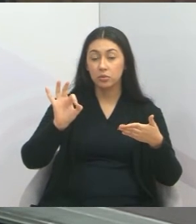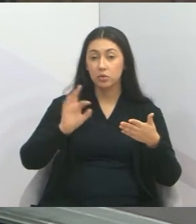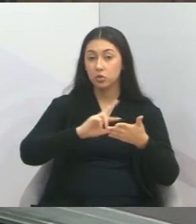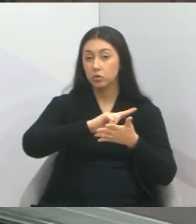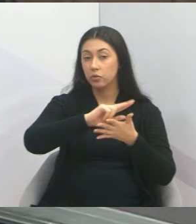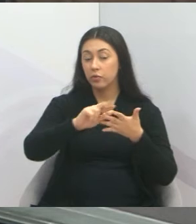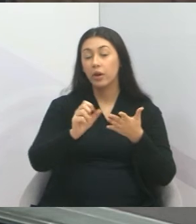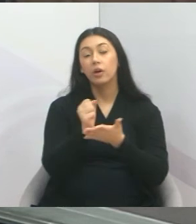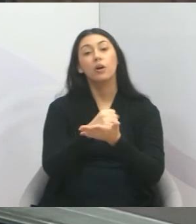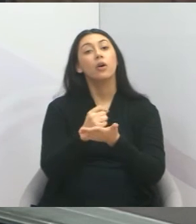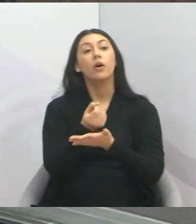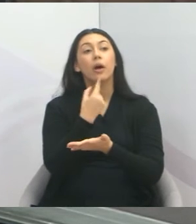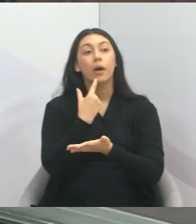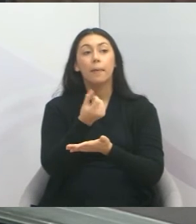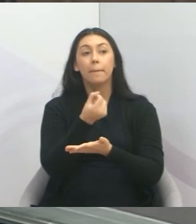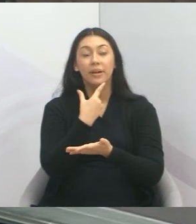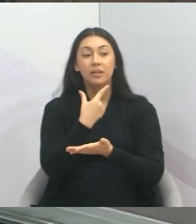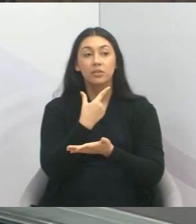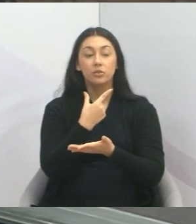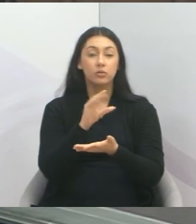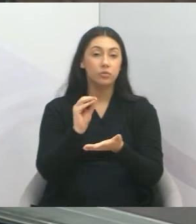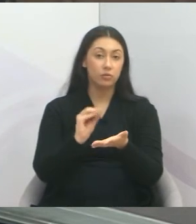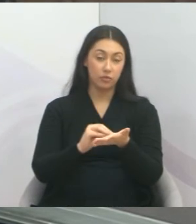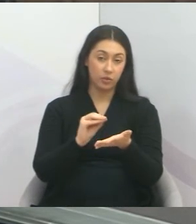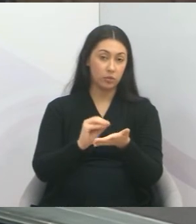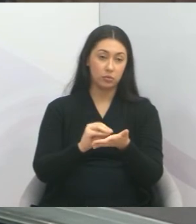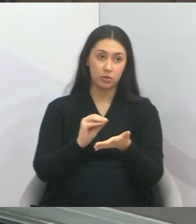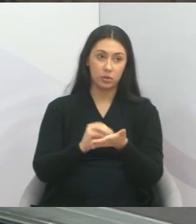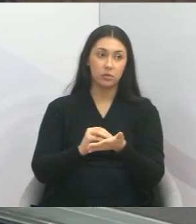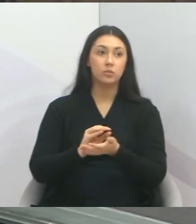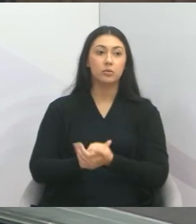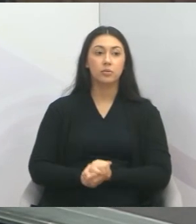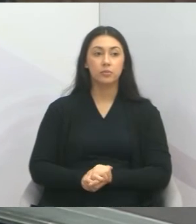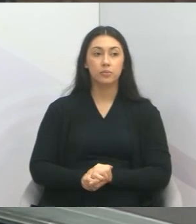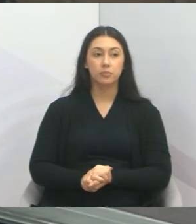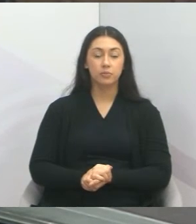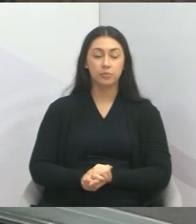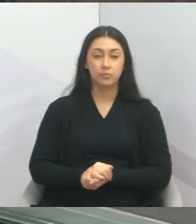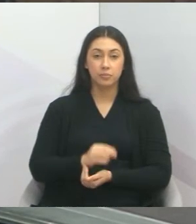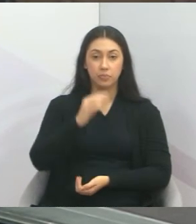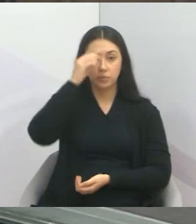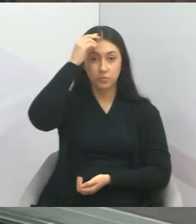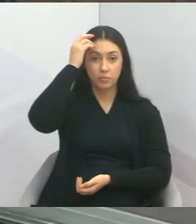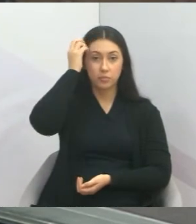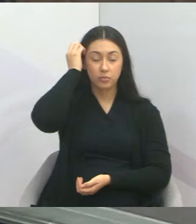medicamentos que o município entrega é estão faltando para a gente